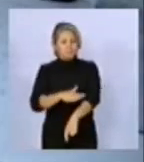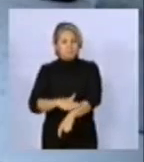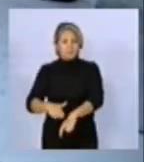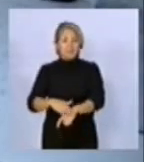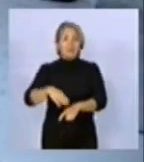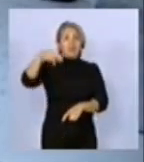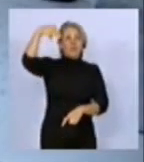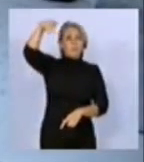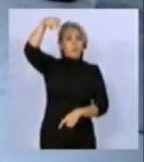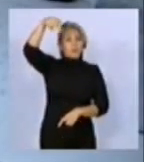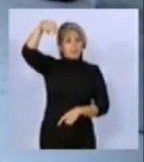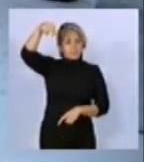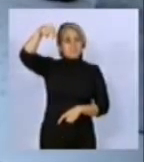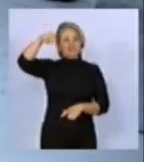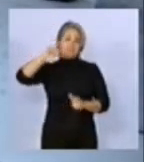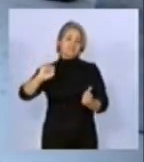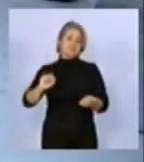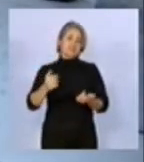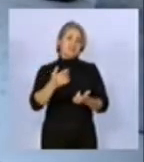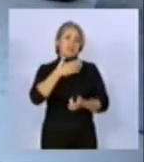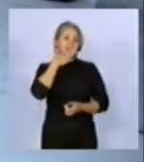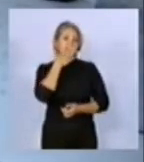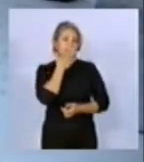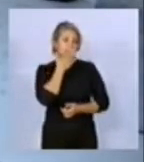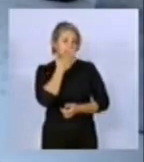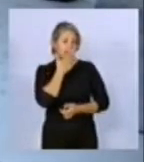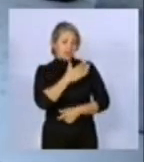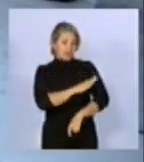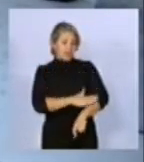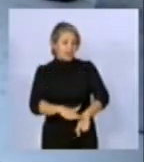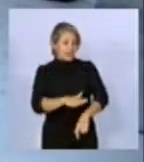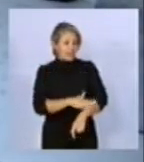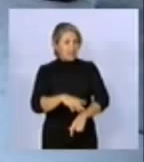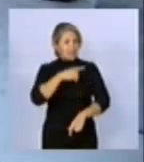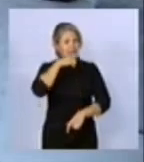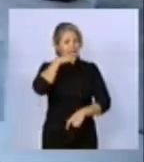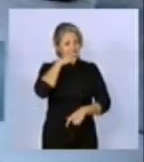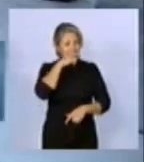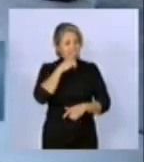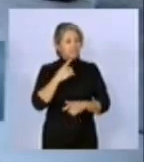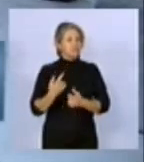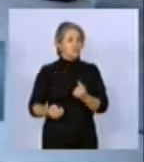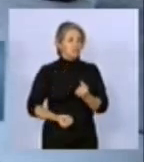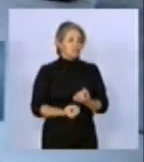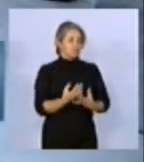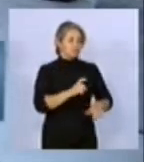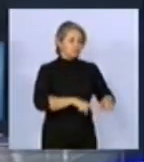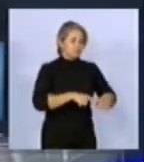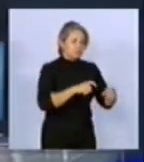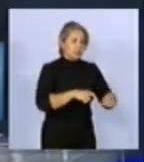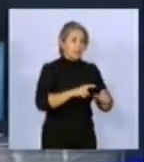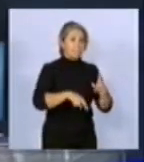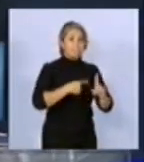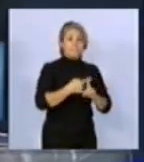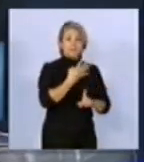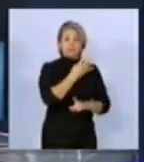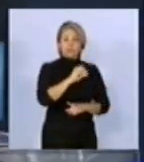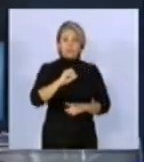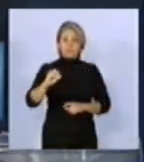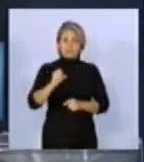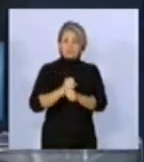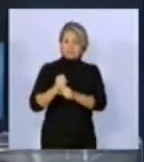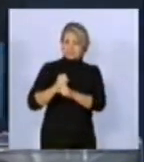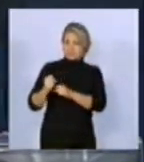nordeste a cana de açúcar está sedimentada há mais de 400 anos confundindo-se com a própria história do